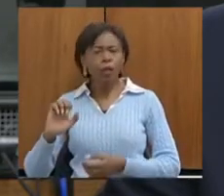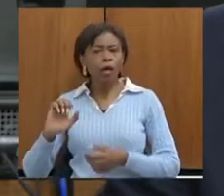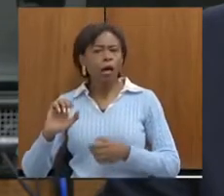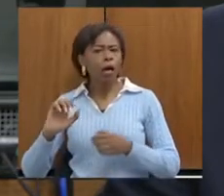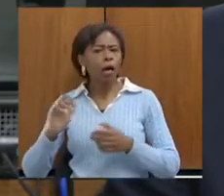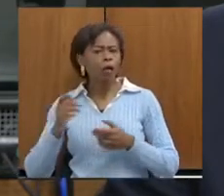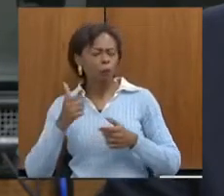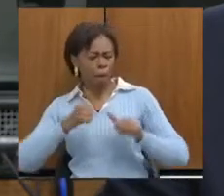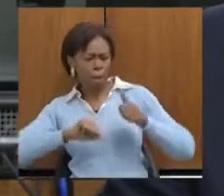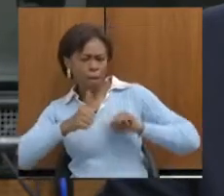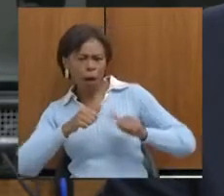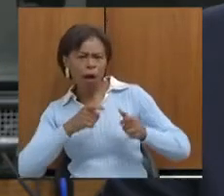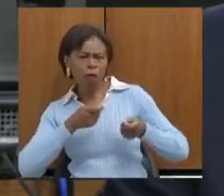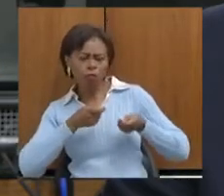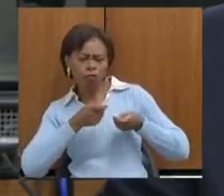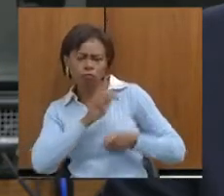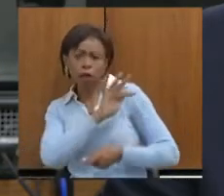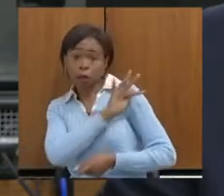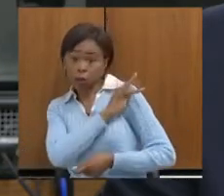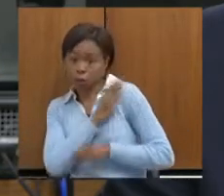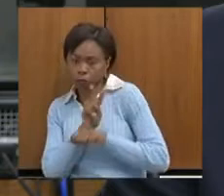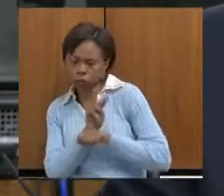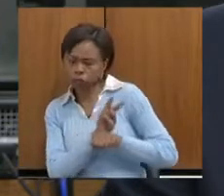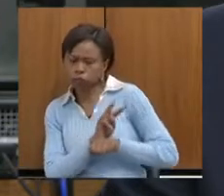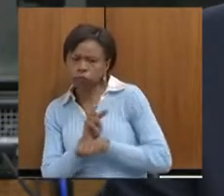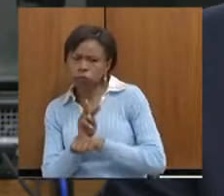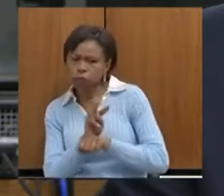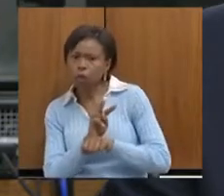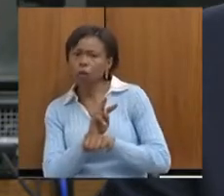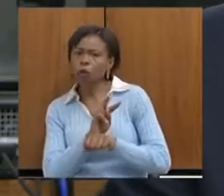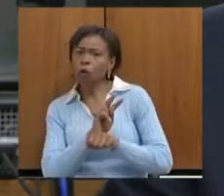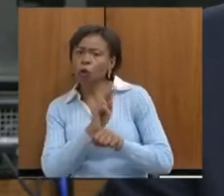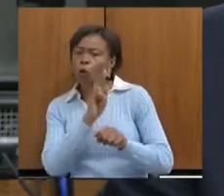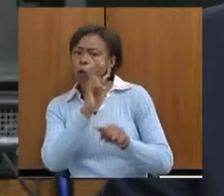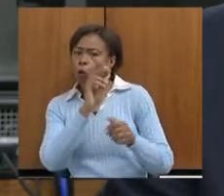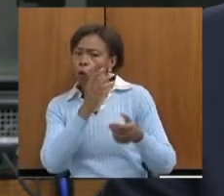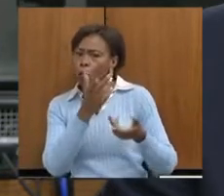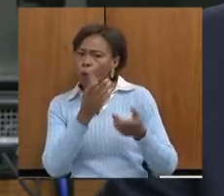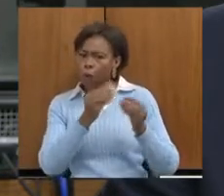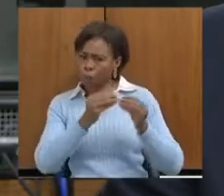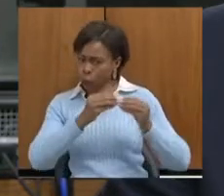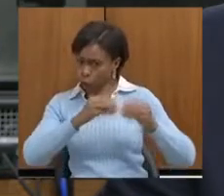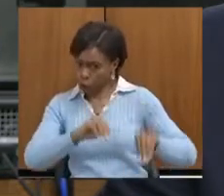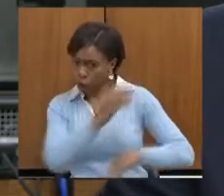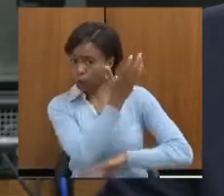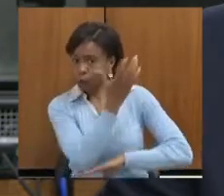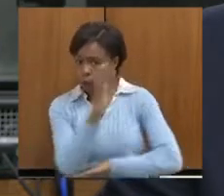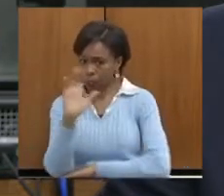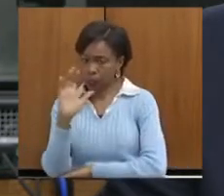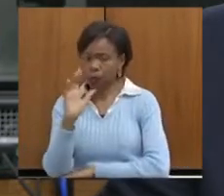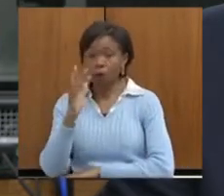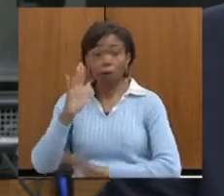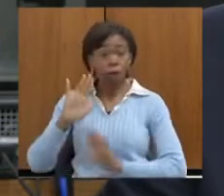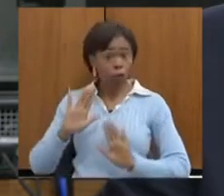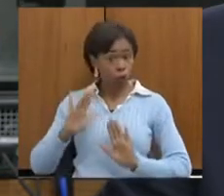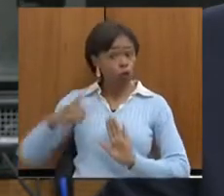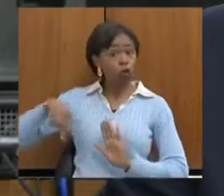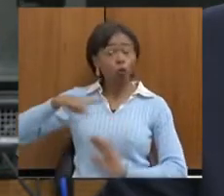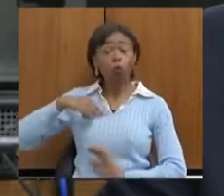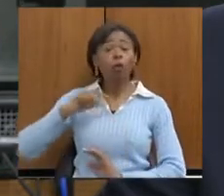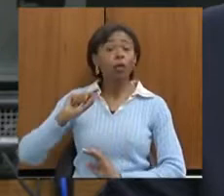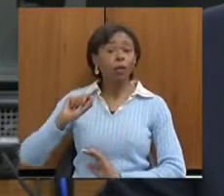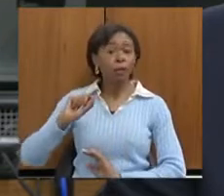a fiscalizar os danos causados ao meio ambiente a gente parte da premissa da